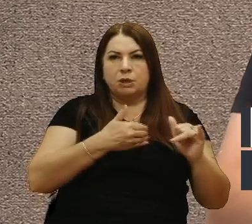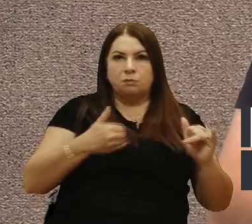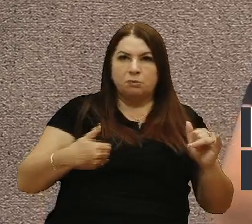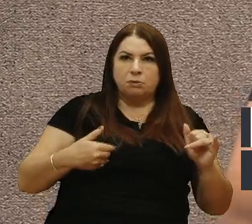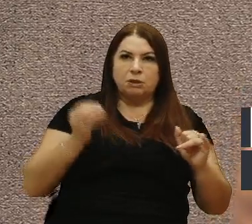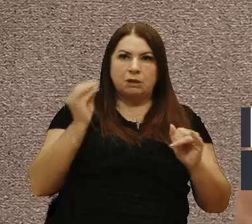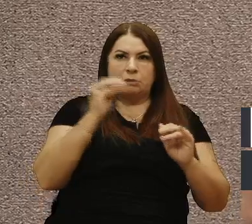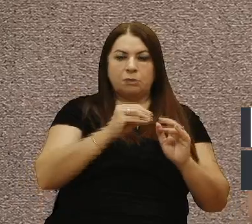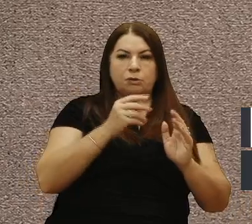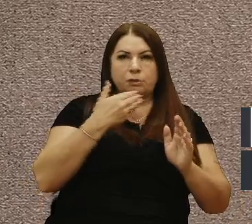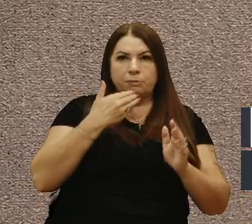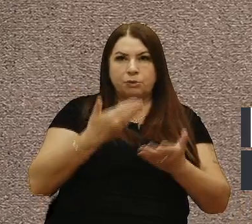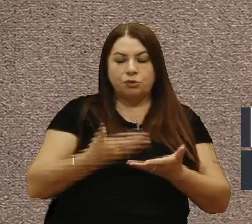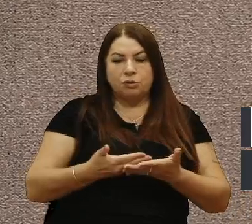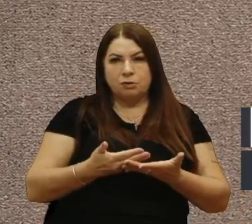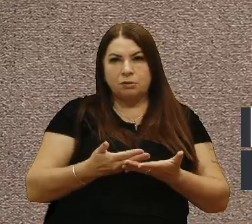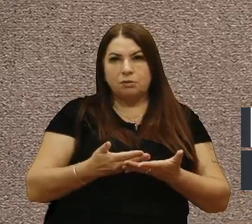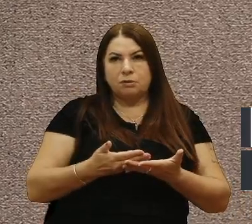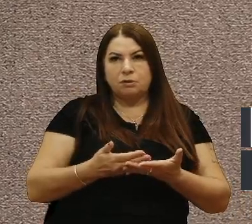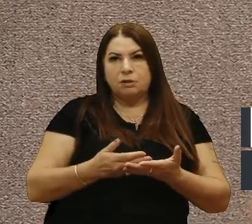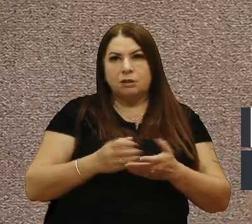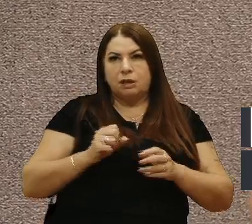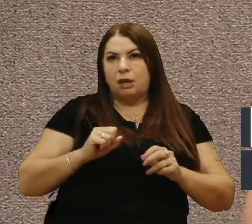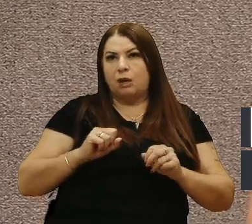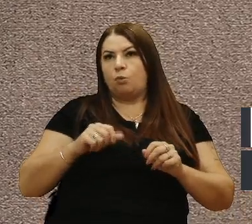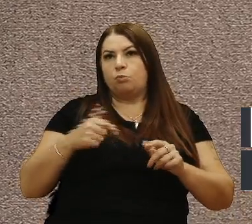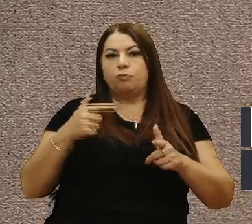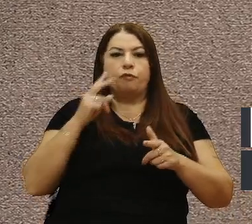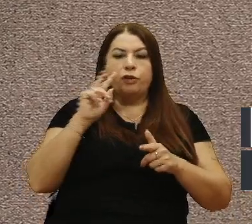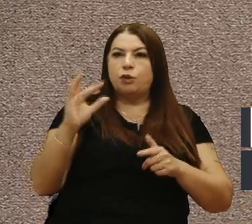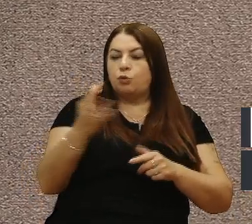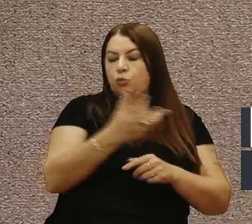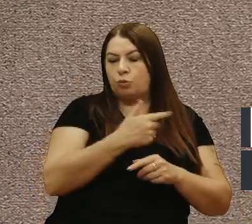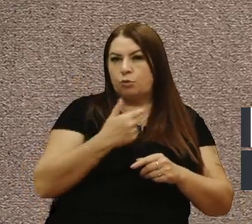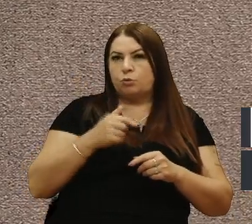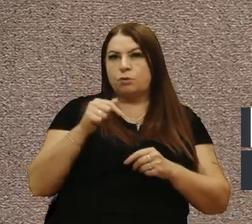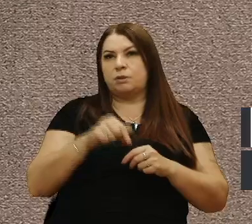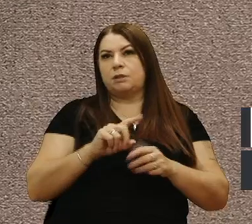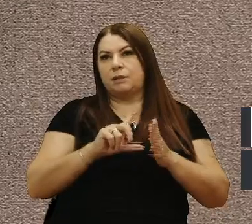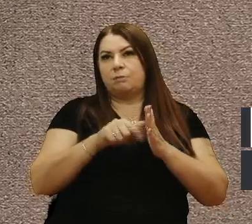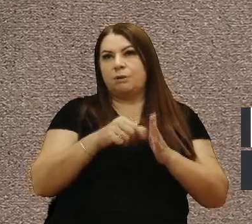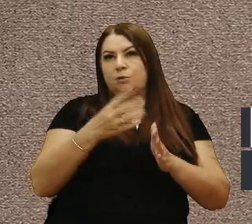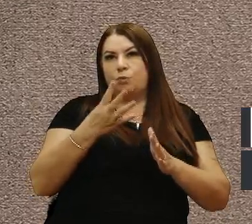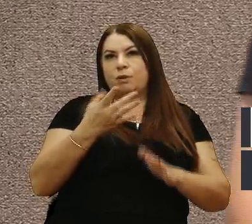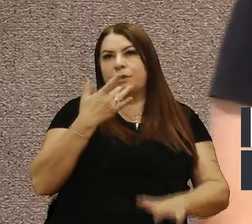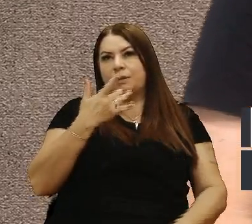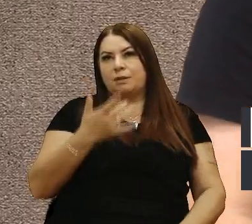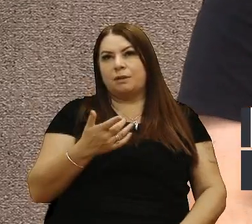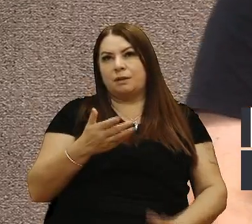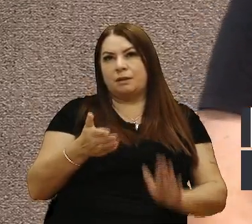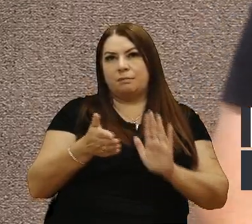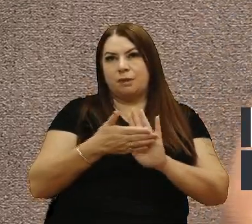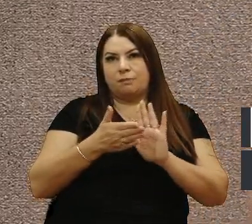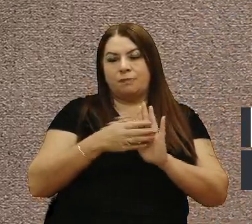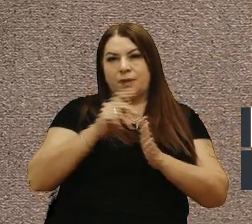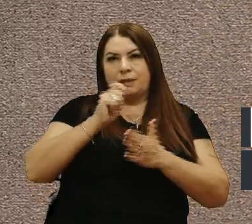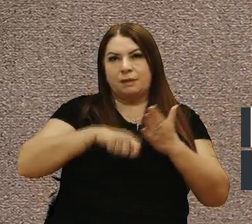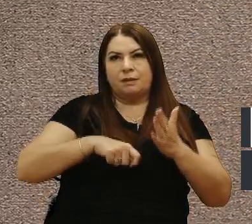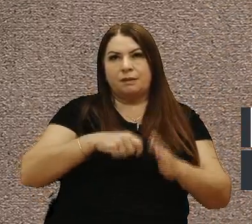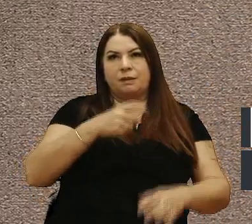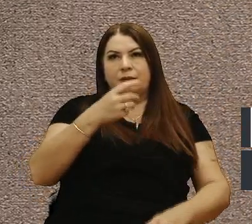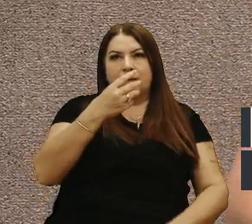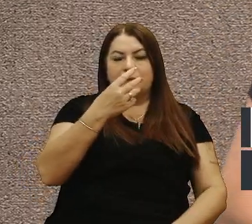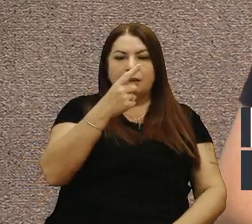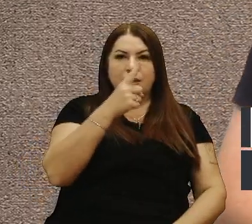estar ali no requerimento, eu não me debrucei em todo ele, até porque também ele entrou após as 4 da tarde na nossa pauta, né? Foi assinado às 13h32,